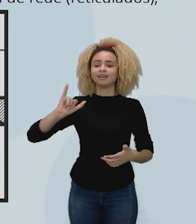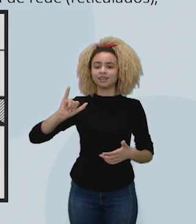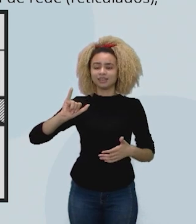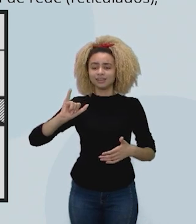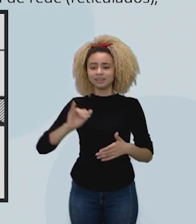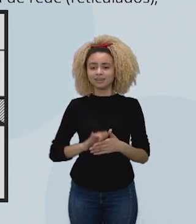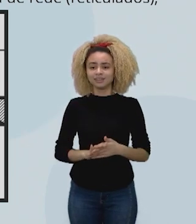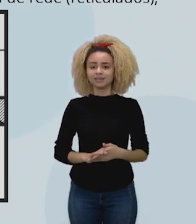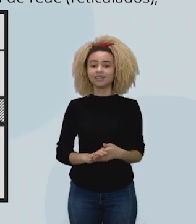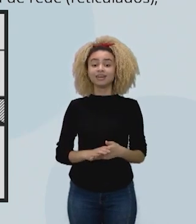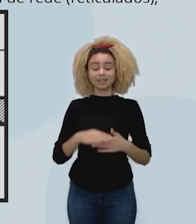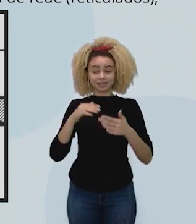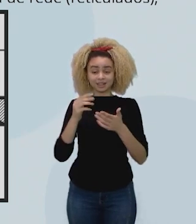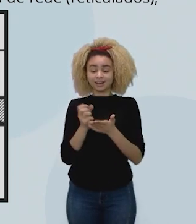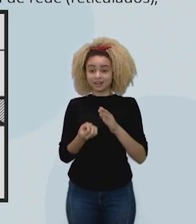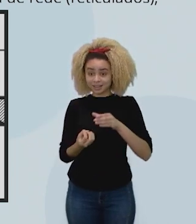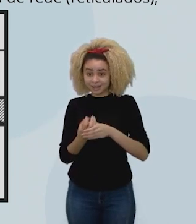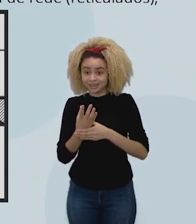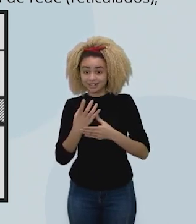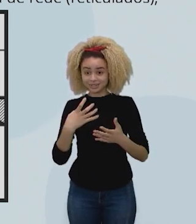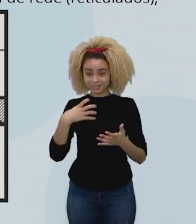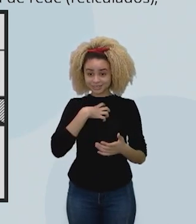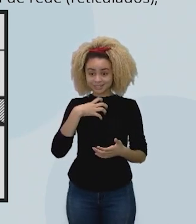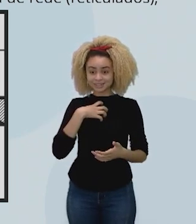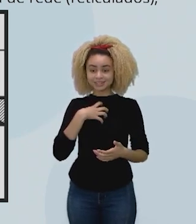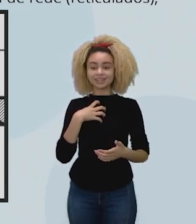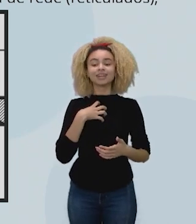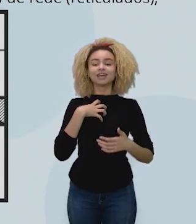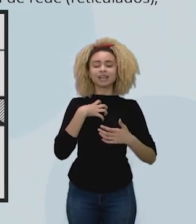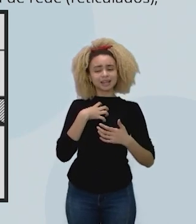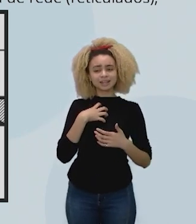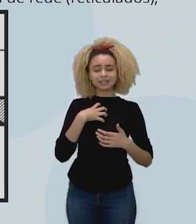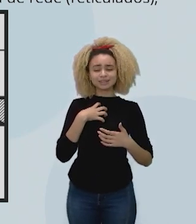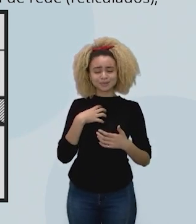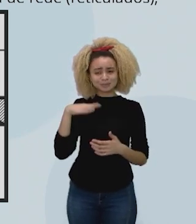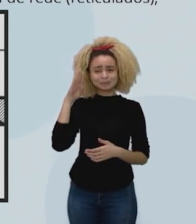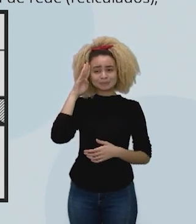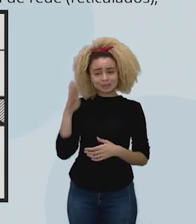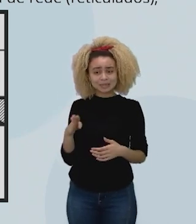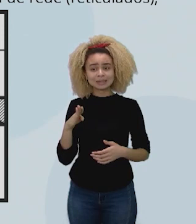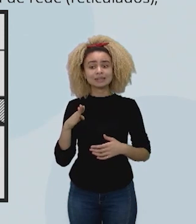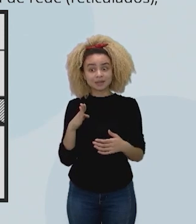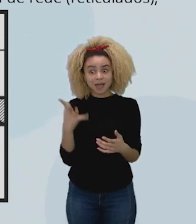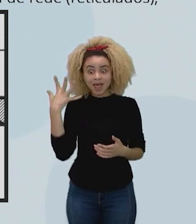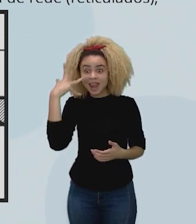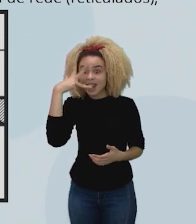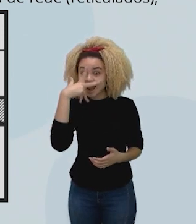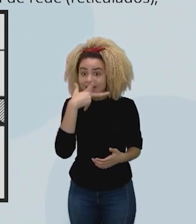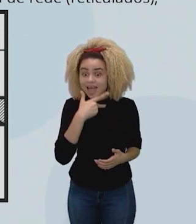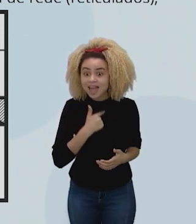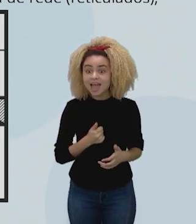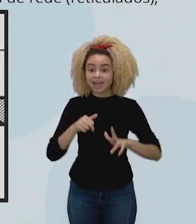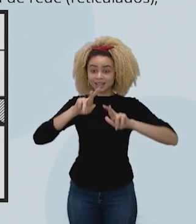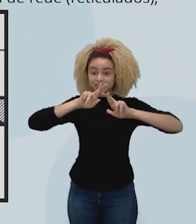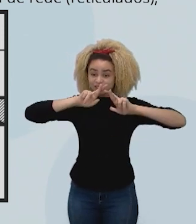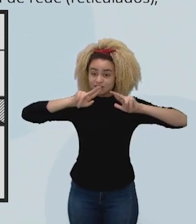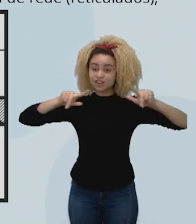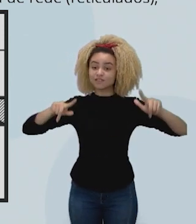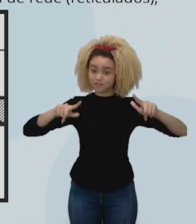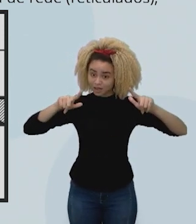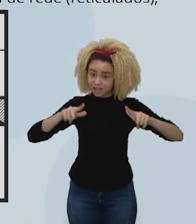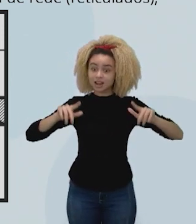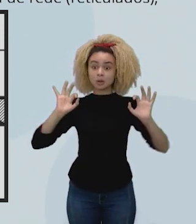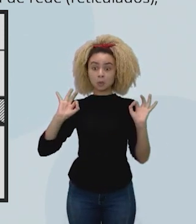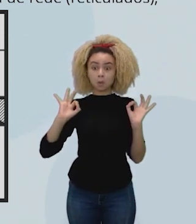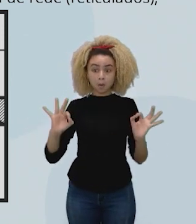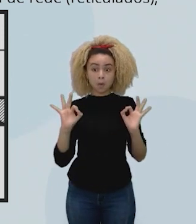os traços dele, né, são traços, assim, extremamente belos, extremamente diferentes e elegantes para